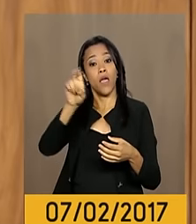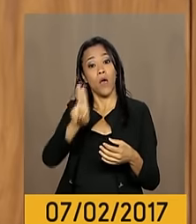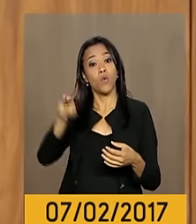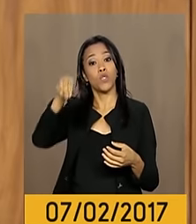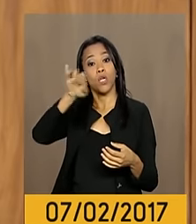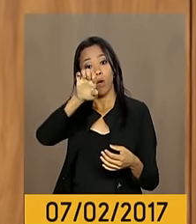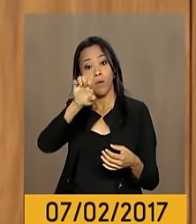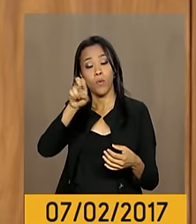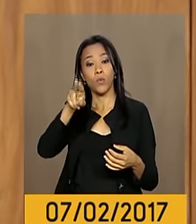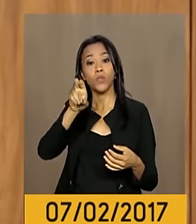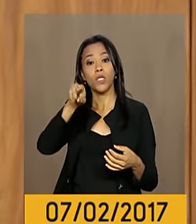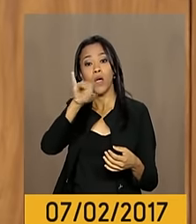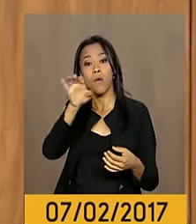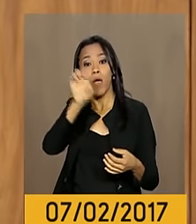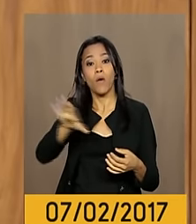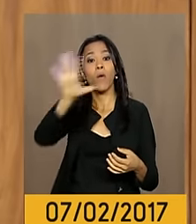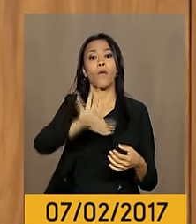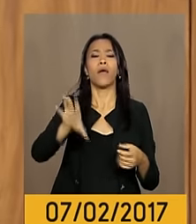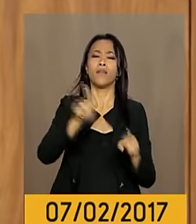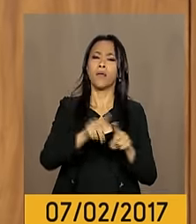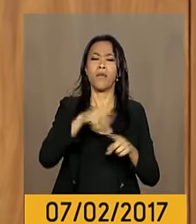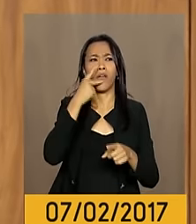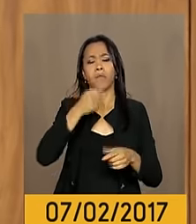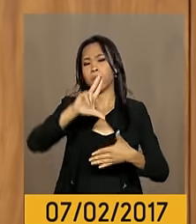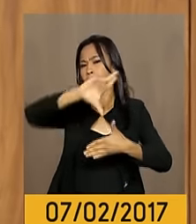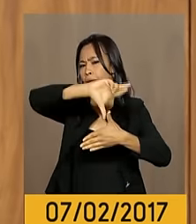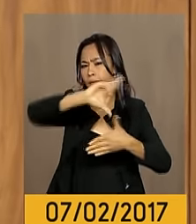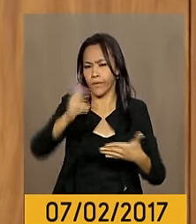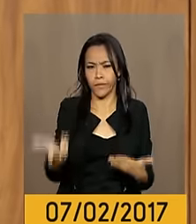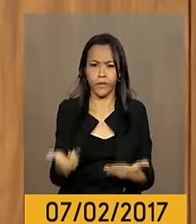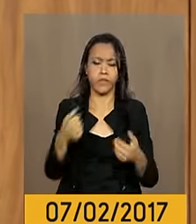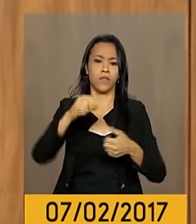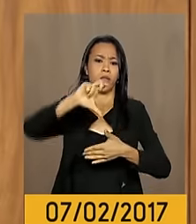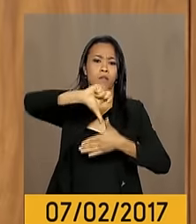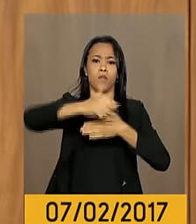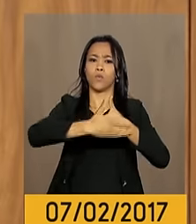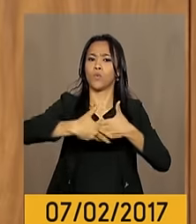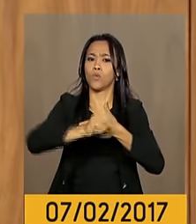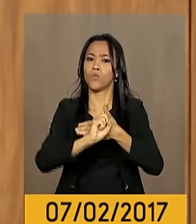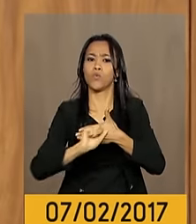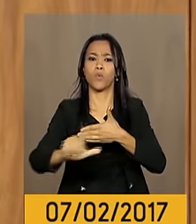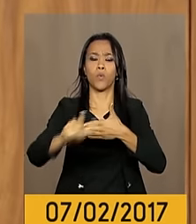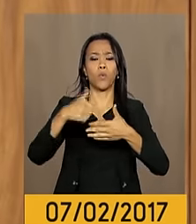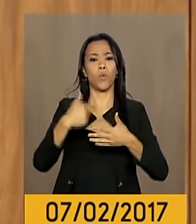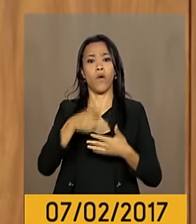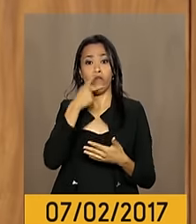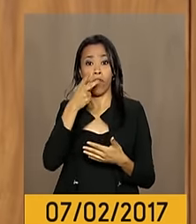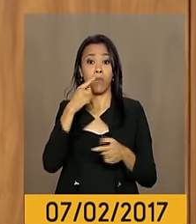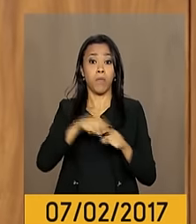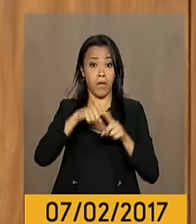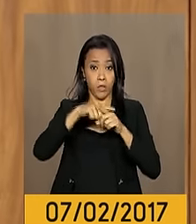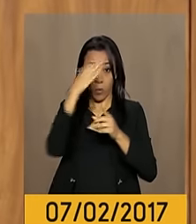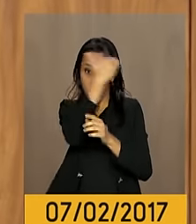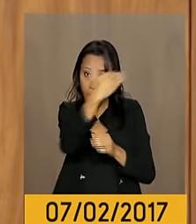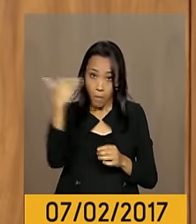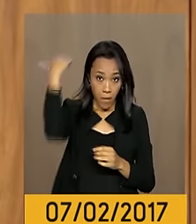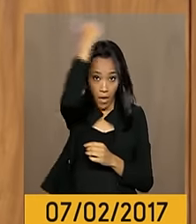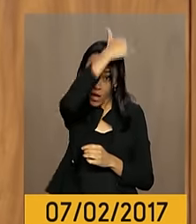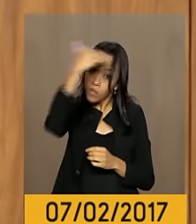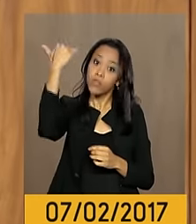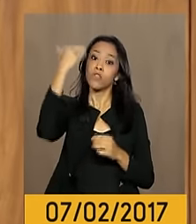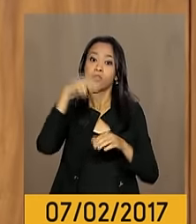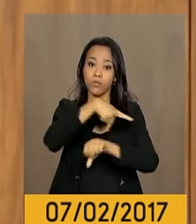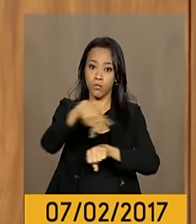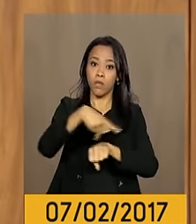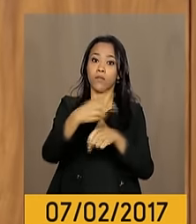maior da América Latina no particular América do Sul México inclusive para fazermos